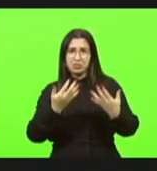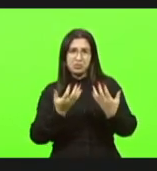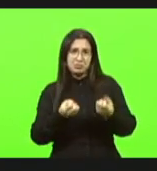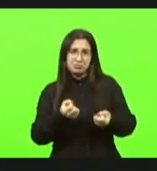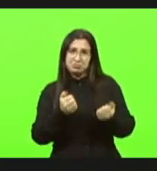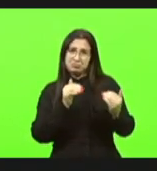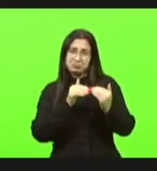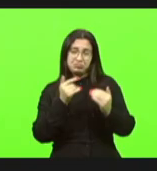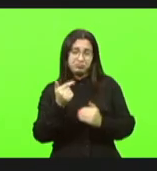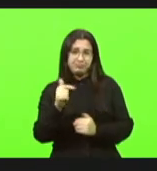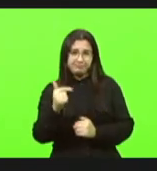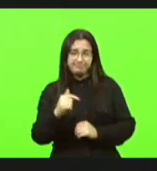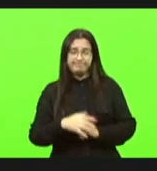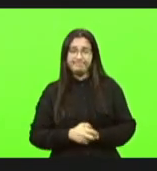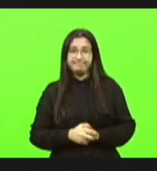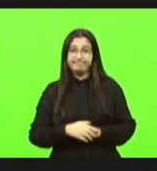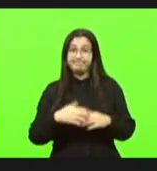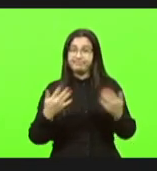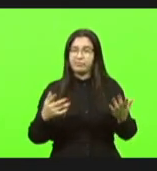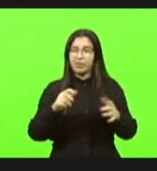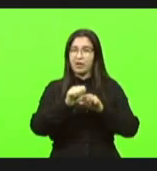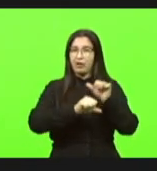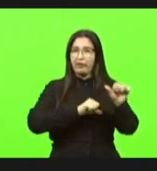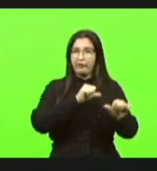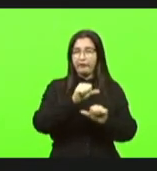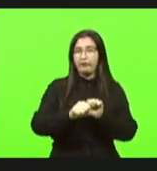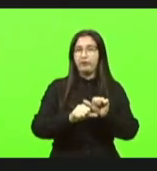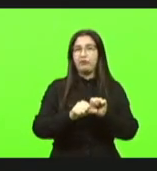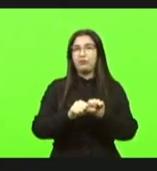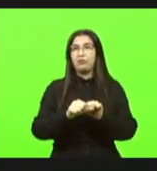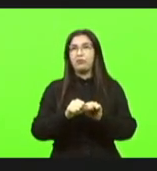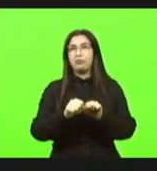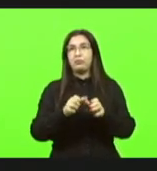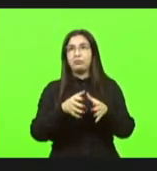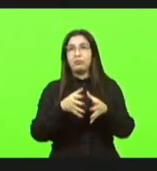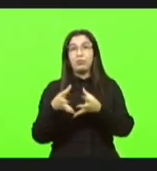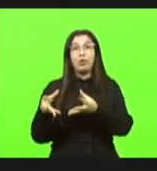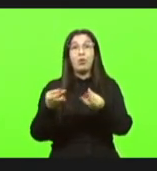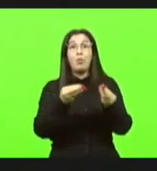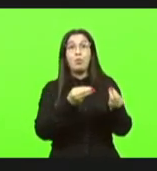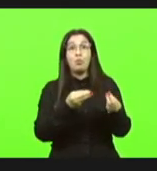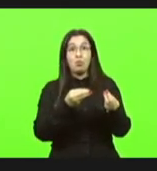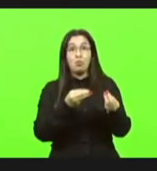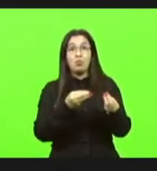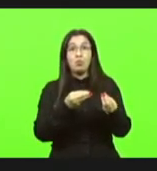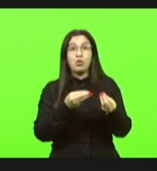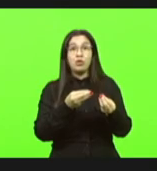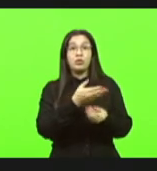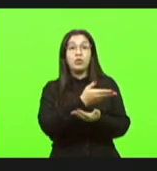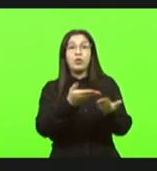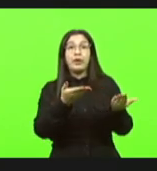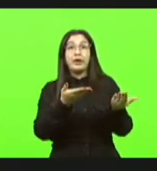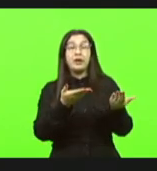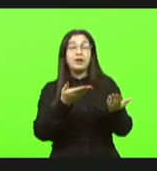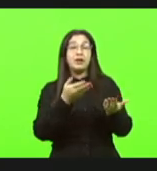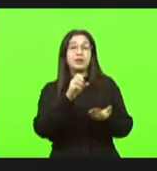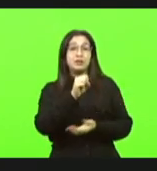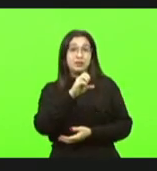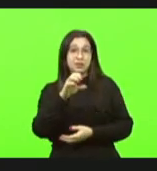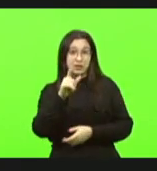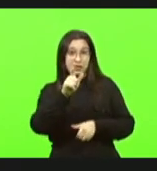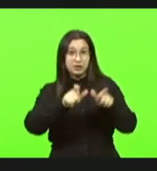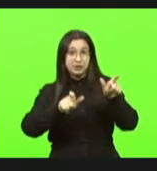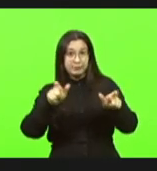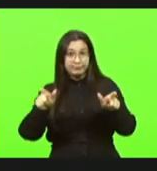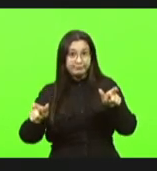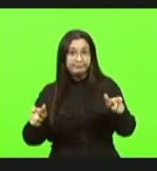reforma que abrange uma grande uma grande quantidade Catarinense e também todo mundo